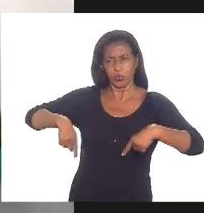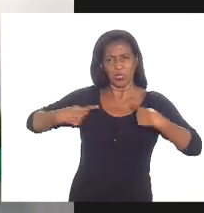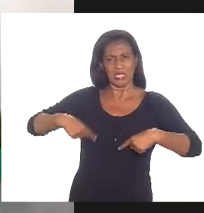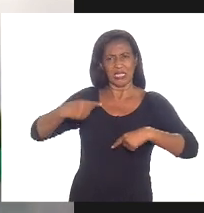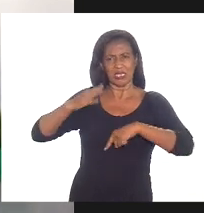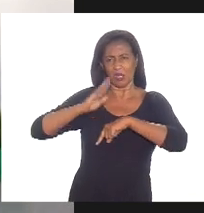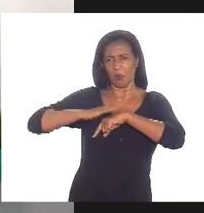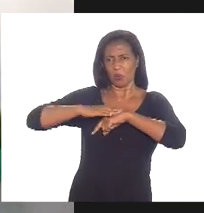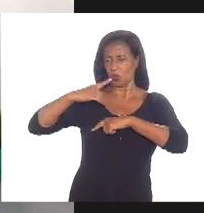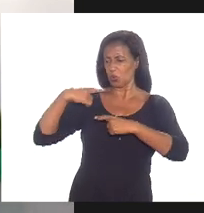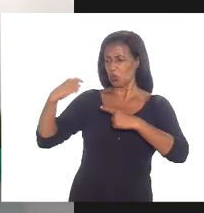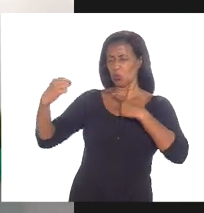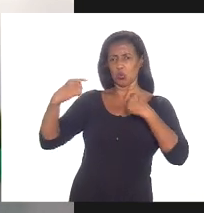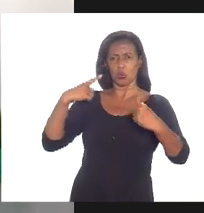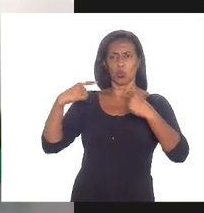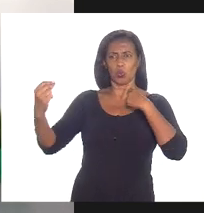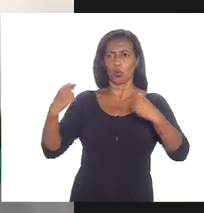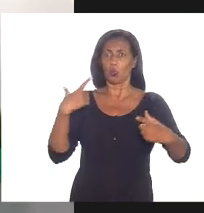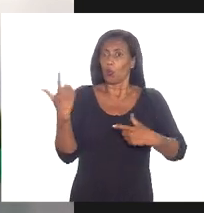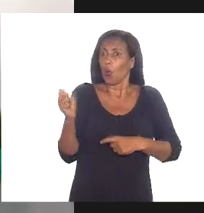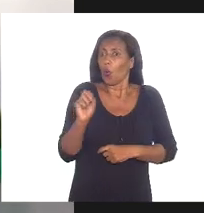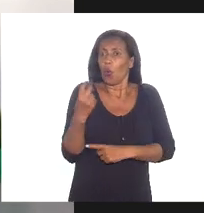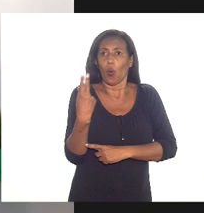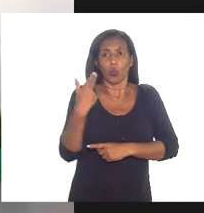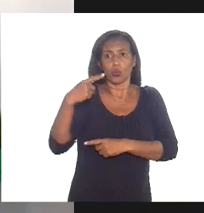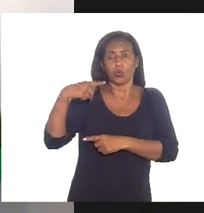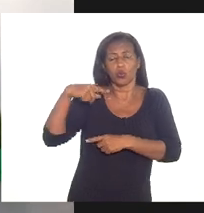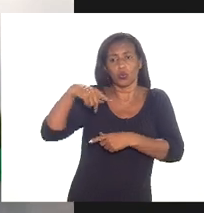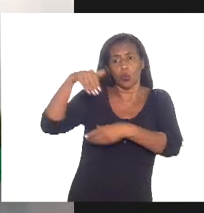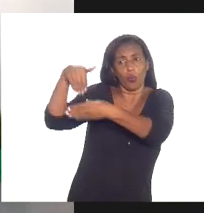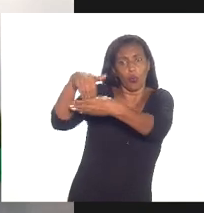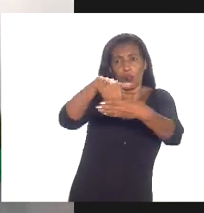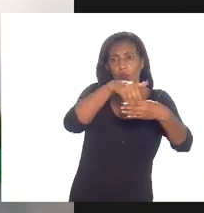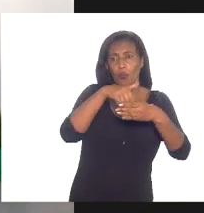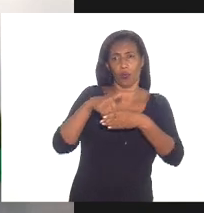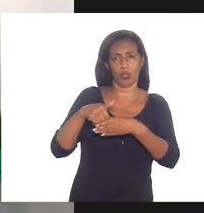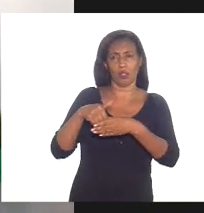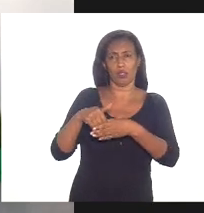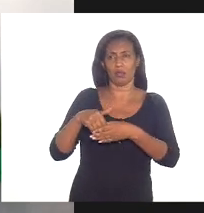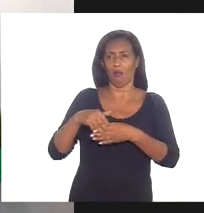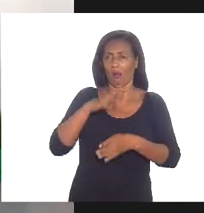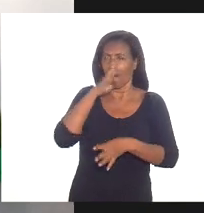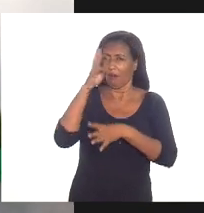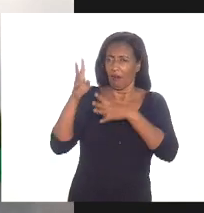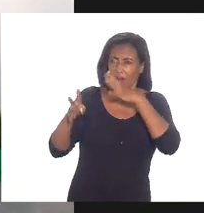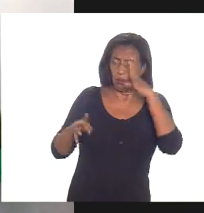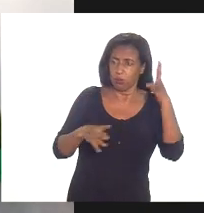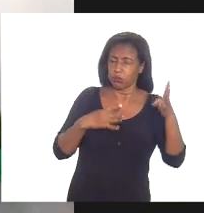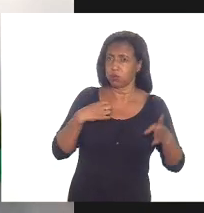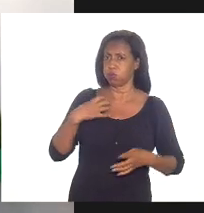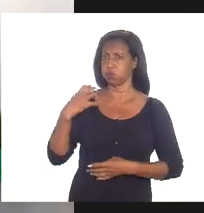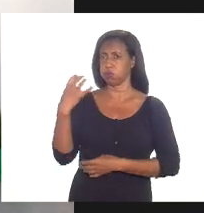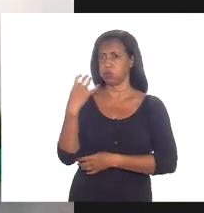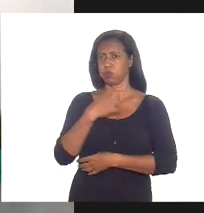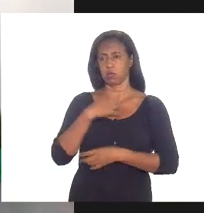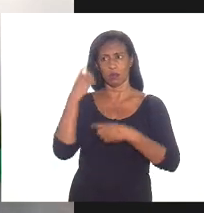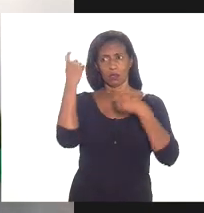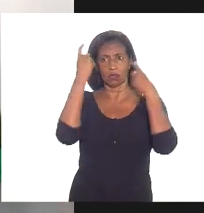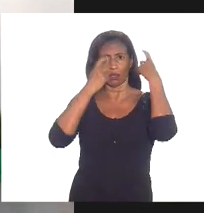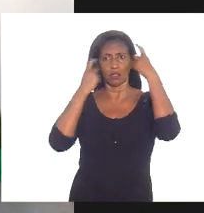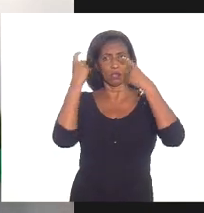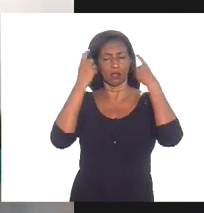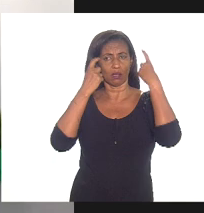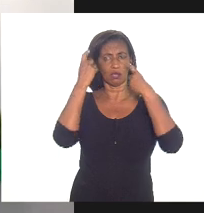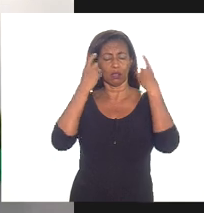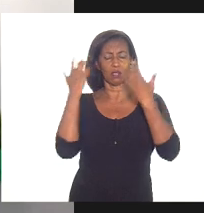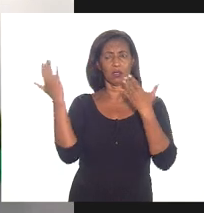posições, por suas votações. Isso é realmente muito absurdo e me preocupa essa